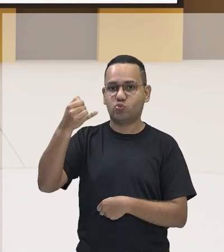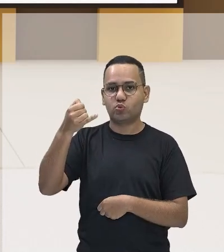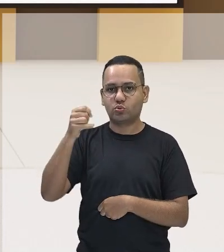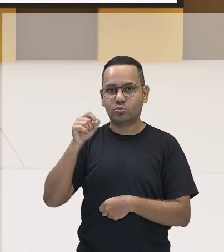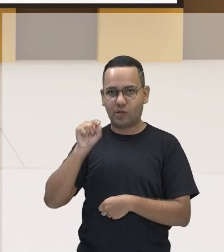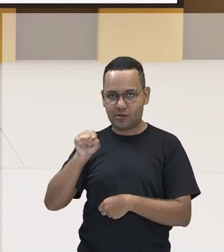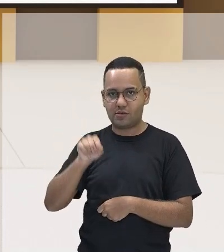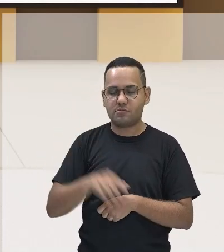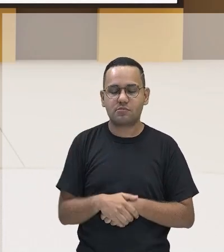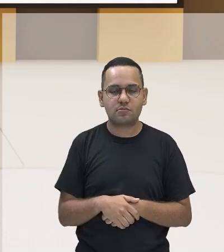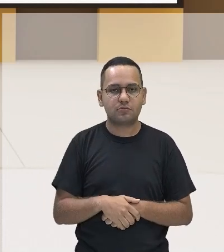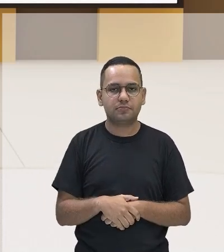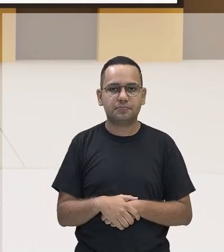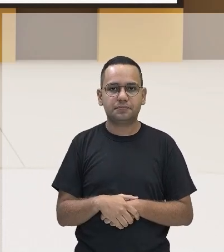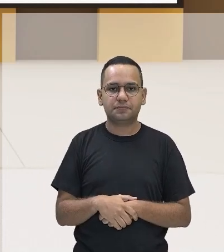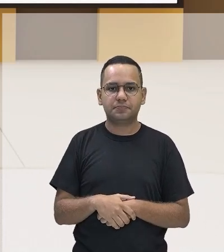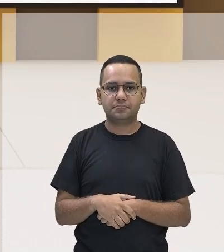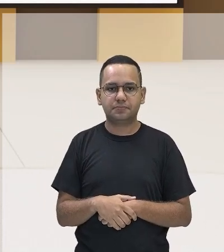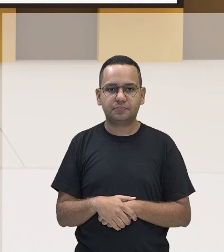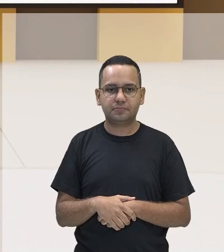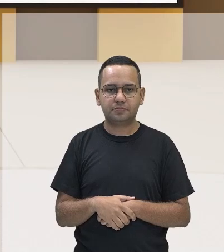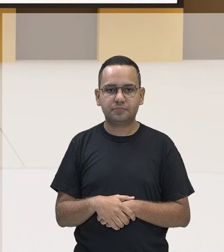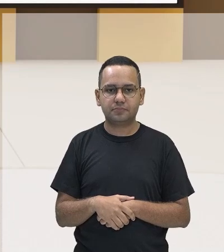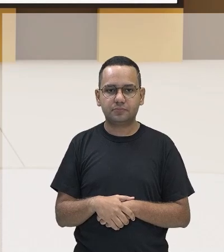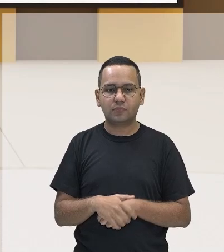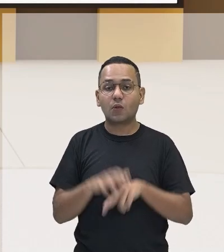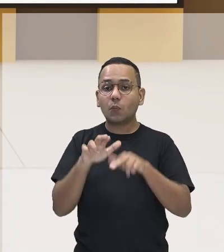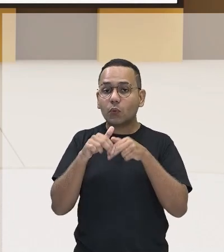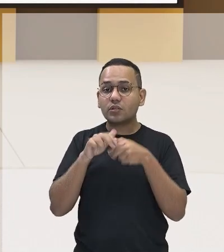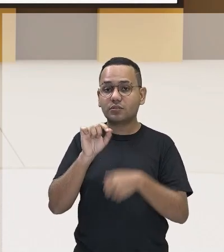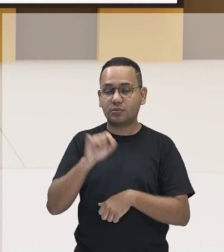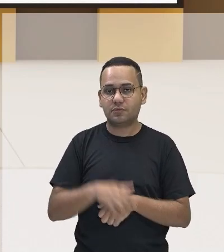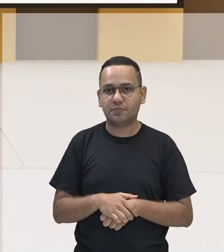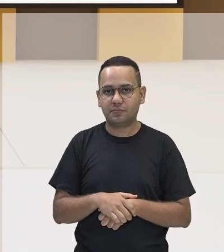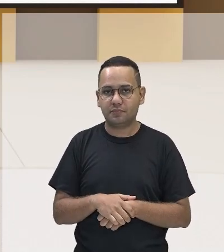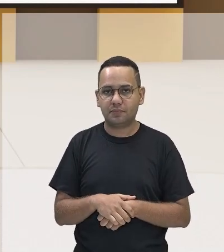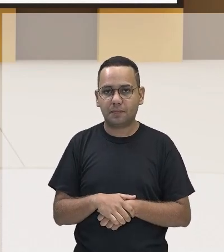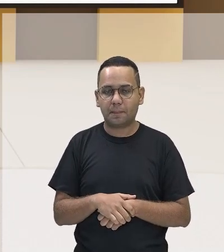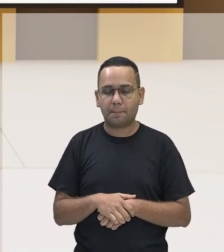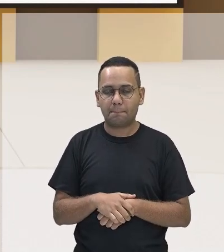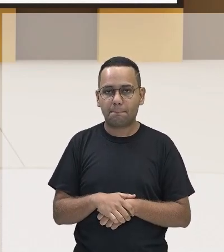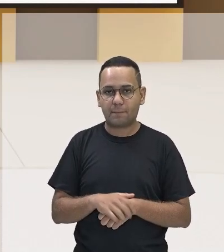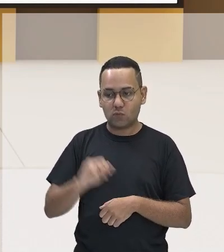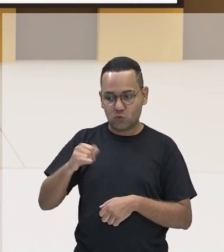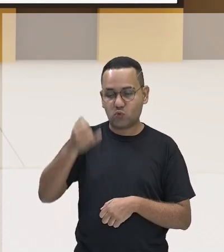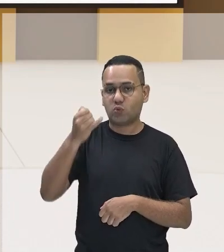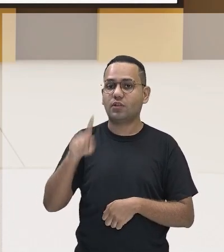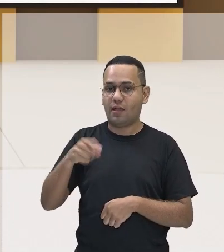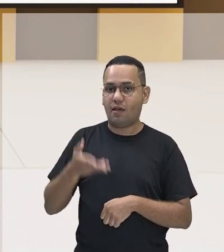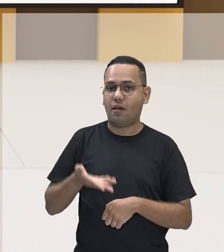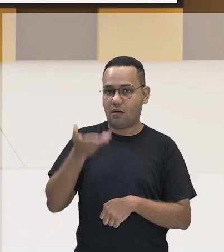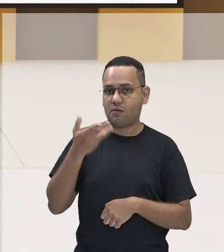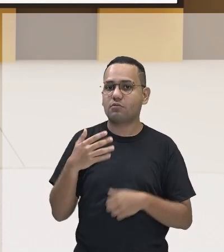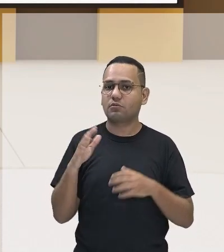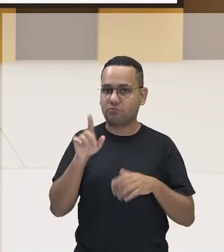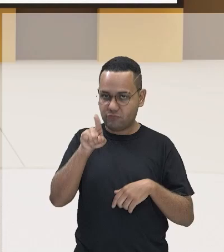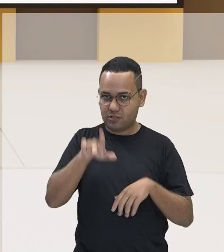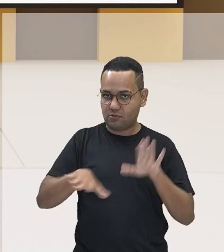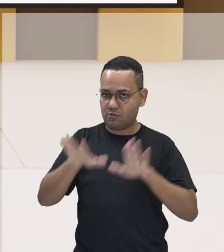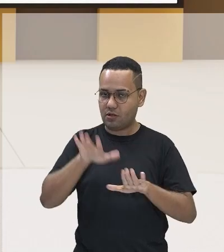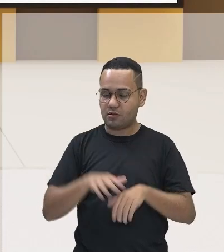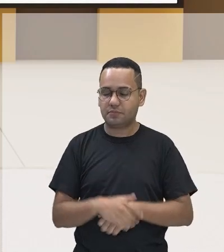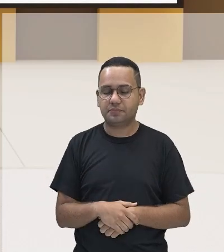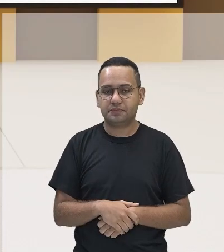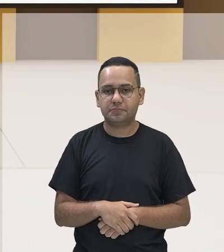que o banco te ofereceu. E esse valor de juros também é um valor bastante alto. Então, muito cuidado. Olha lá, vamos lá. O